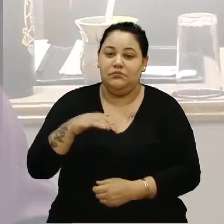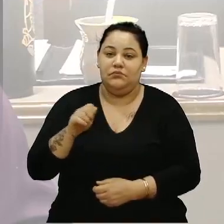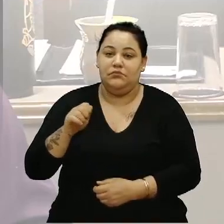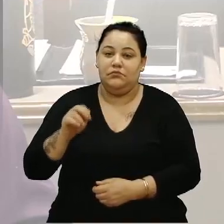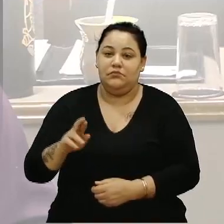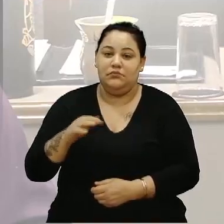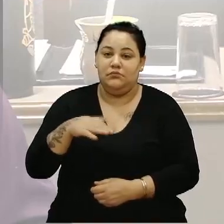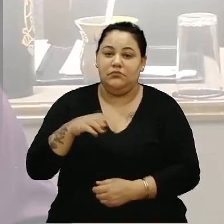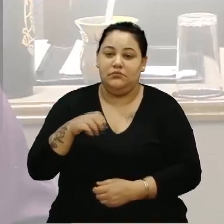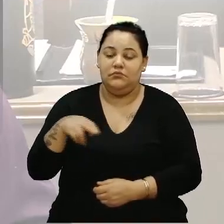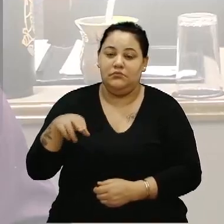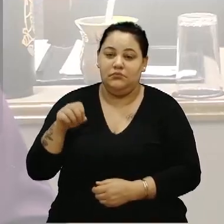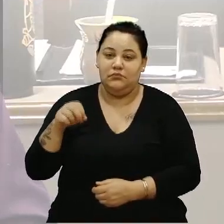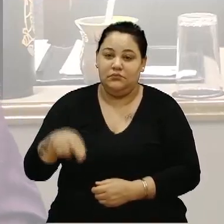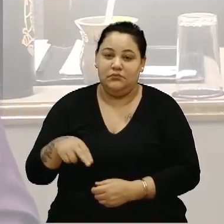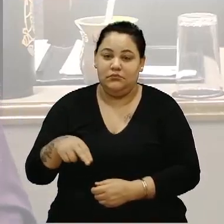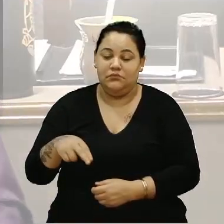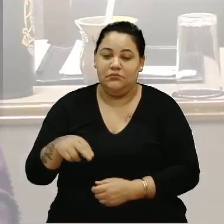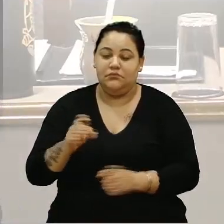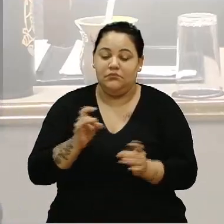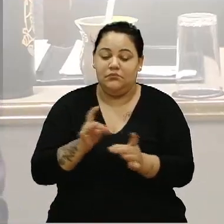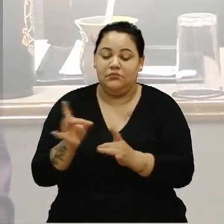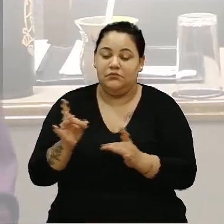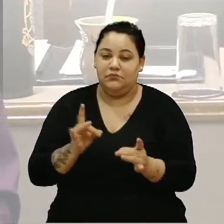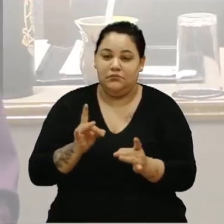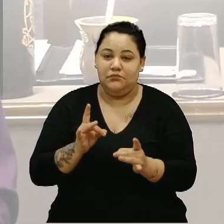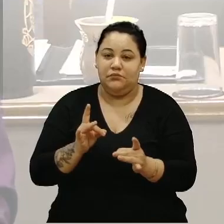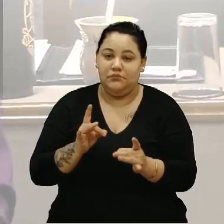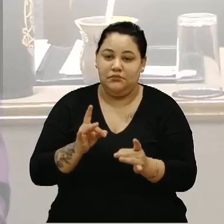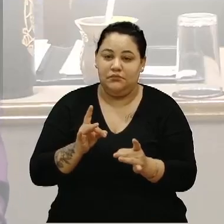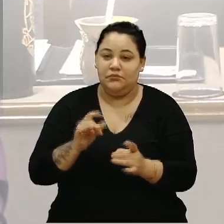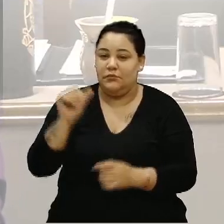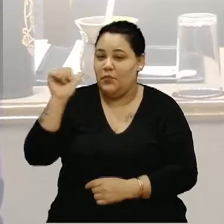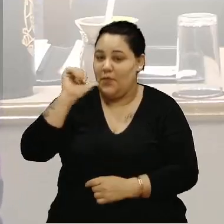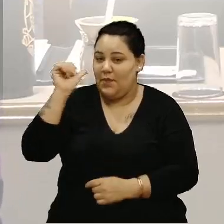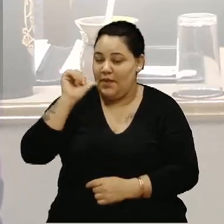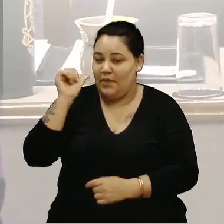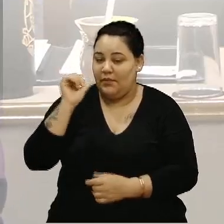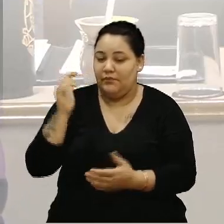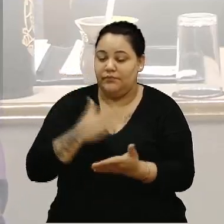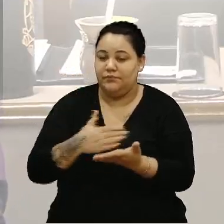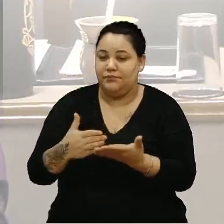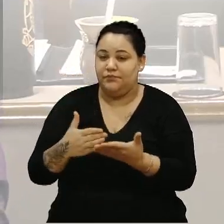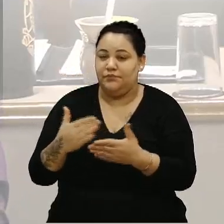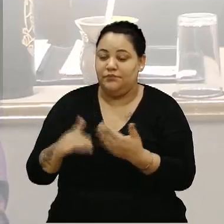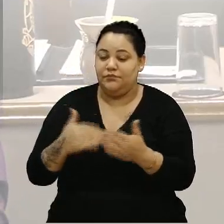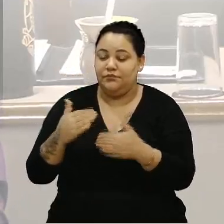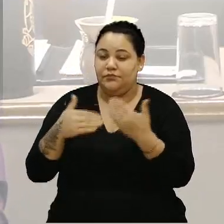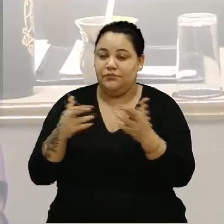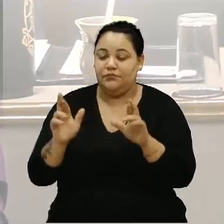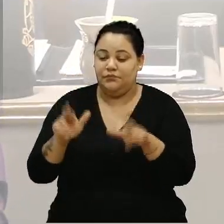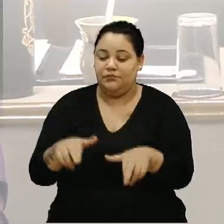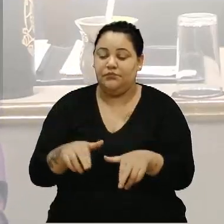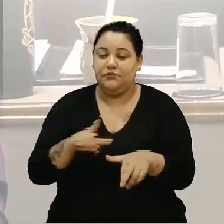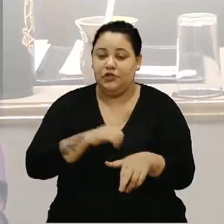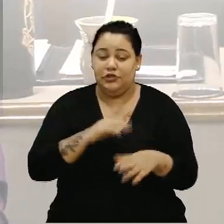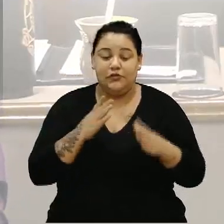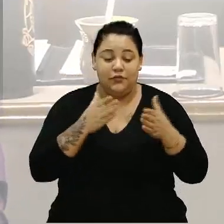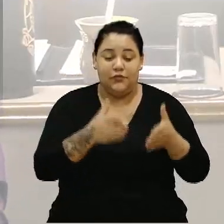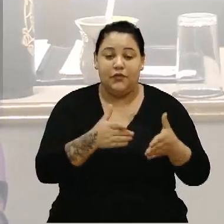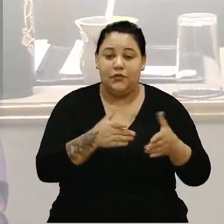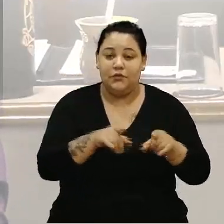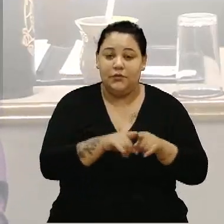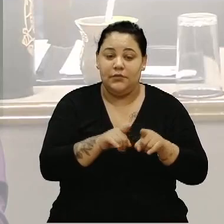de bebidas que rapidamente ganhou destaque na região. O negócio focava na comercialização de